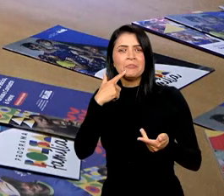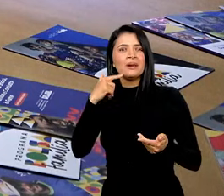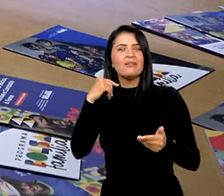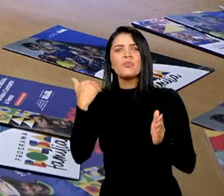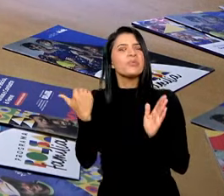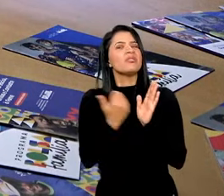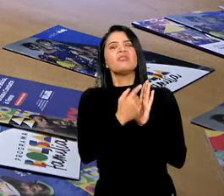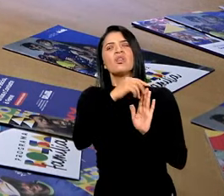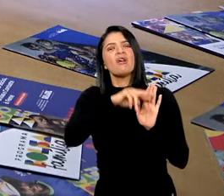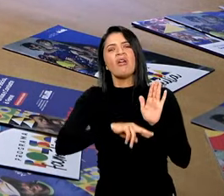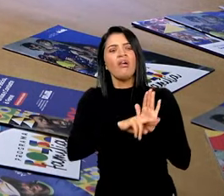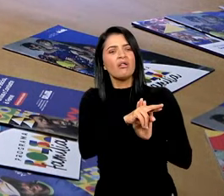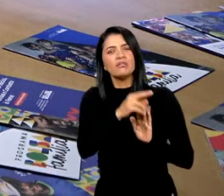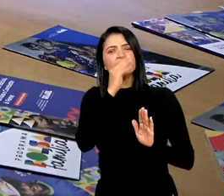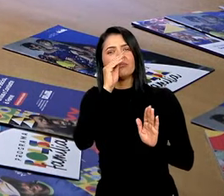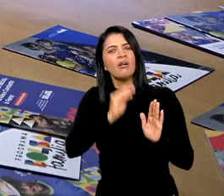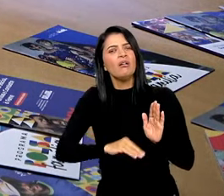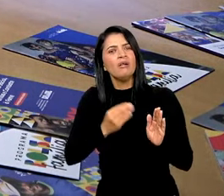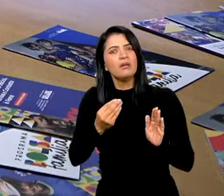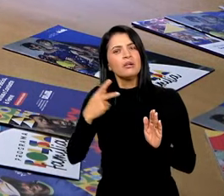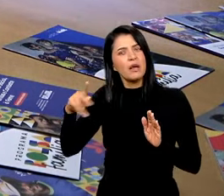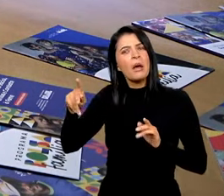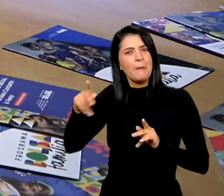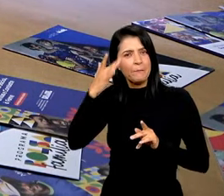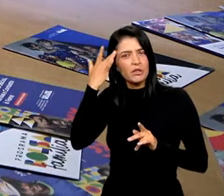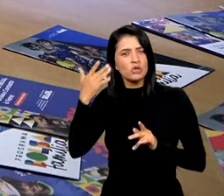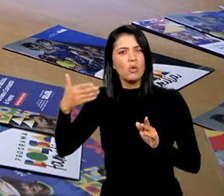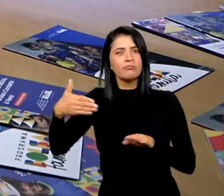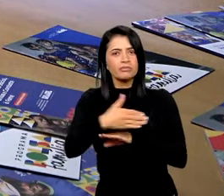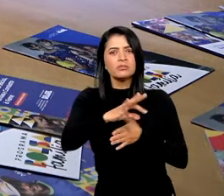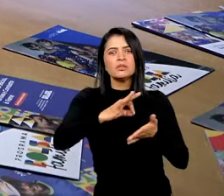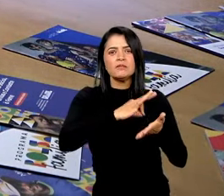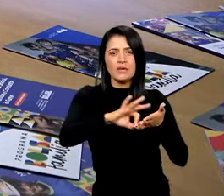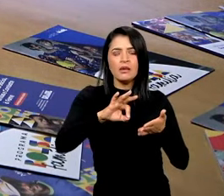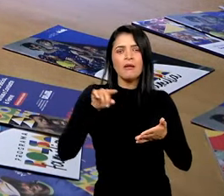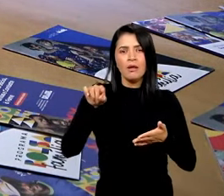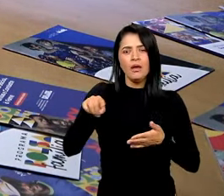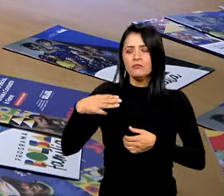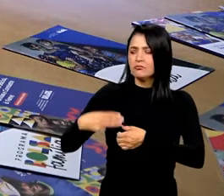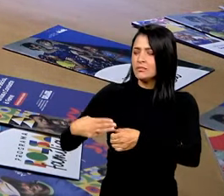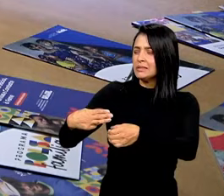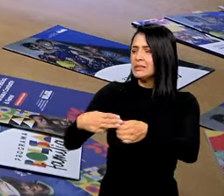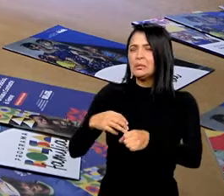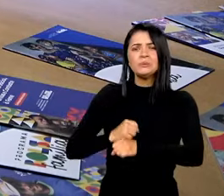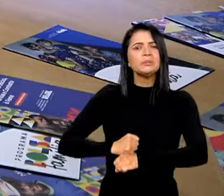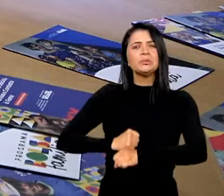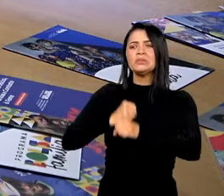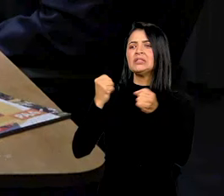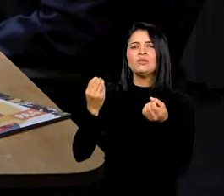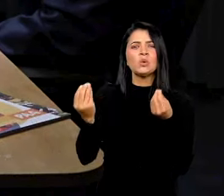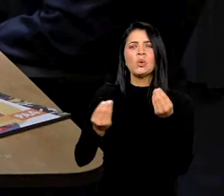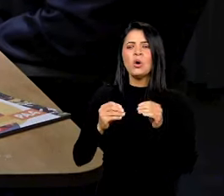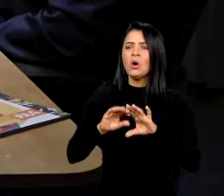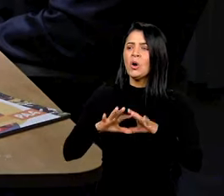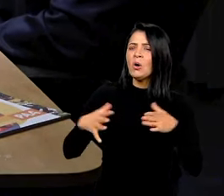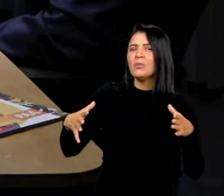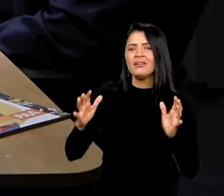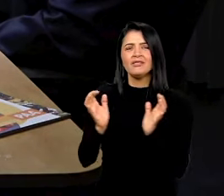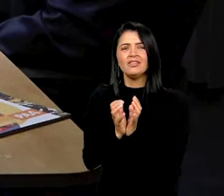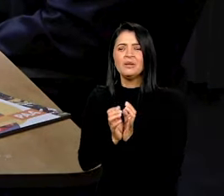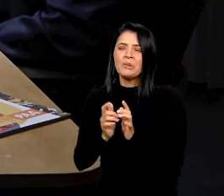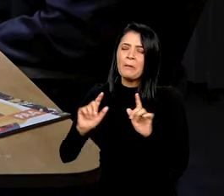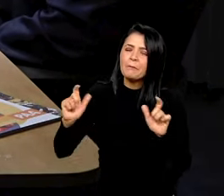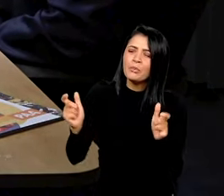não cumprimento de critérios para as pessoas entrarem. Os municípios ficaram sem condições de ampliar